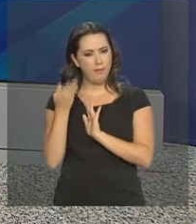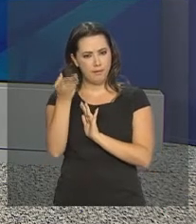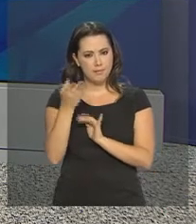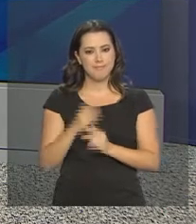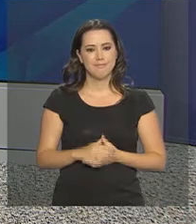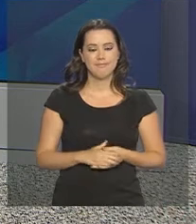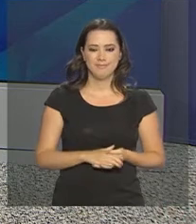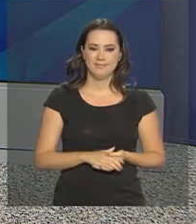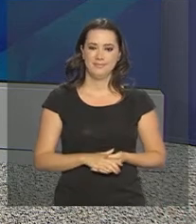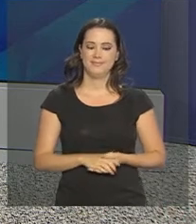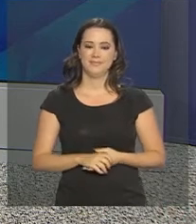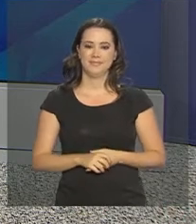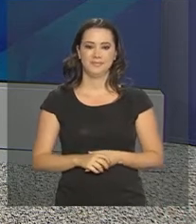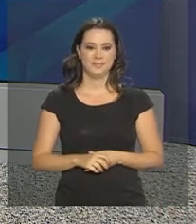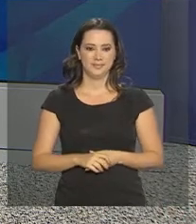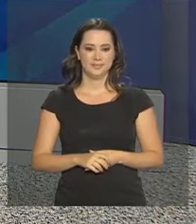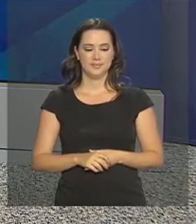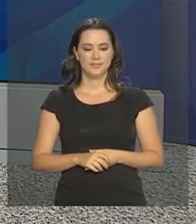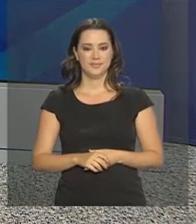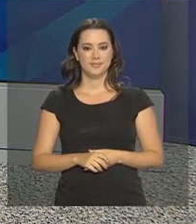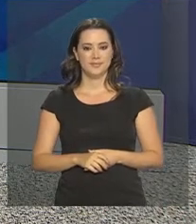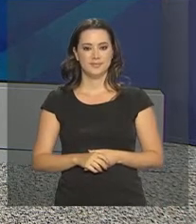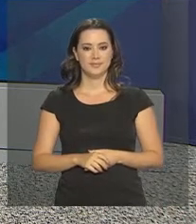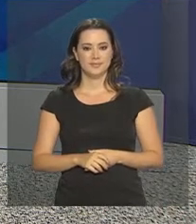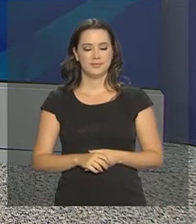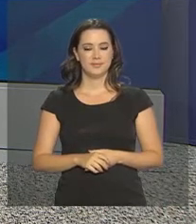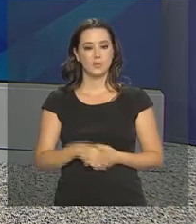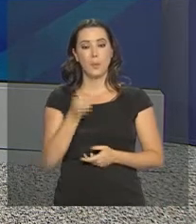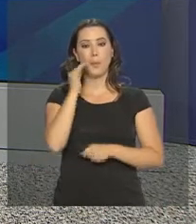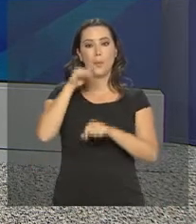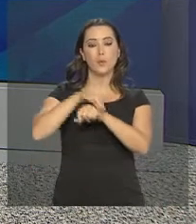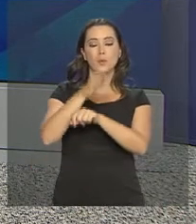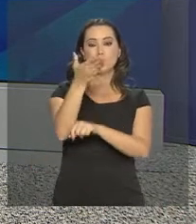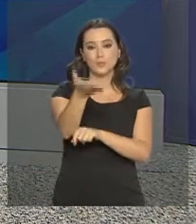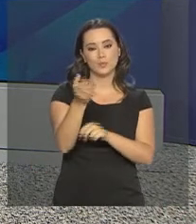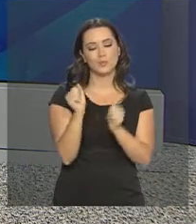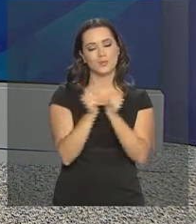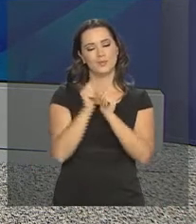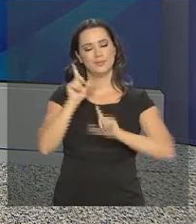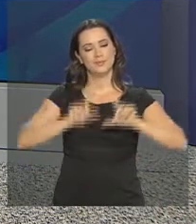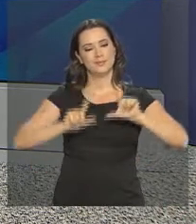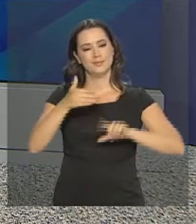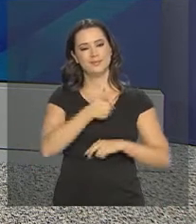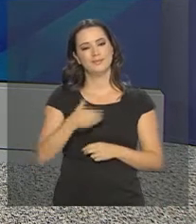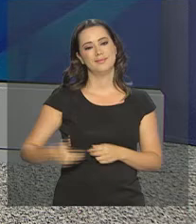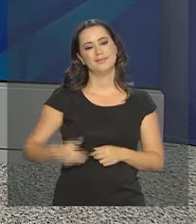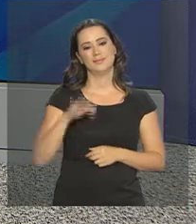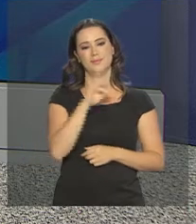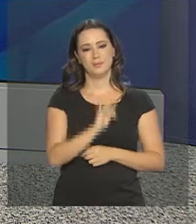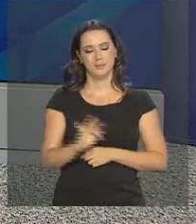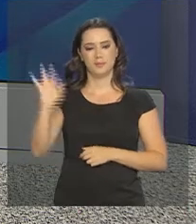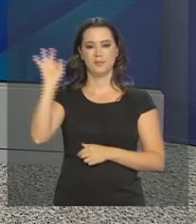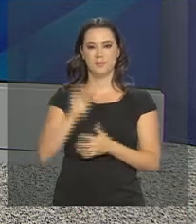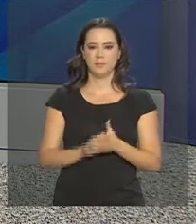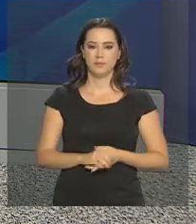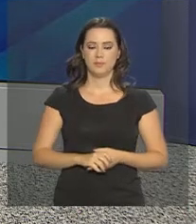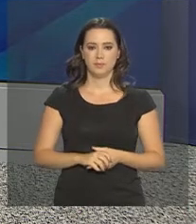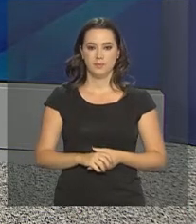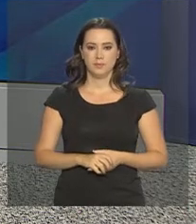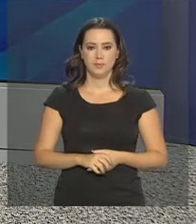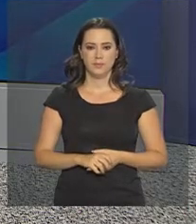867 8787 uma boa noite pra você continue com a gente aqui na nbr a tv do governo